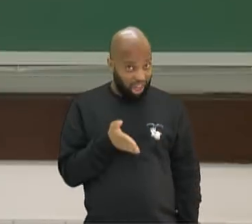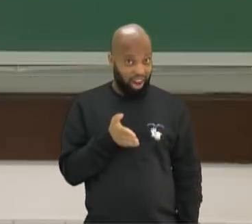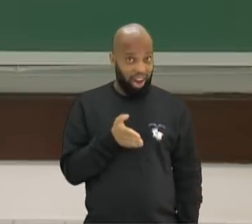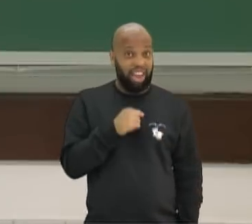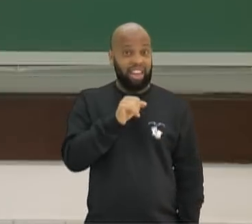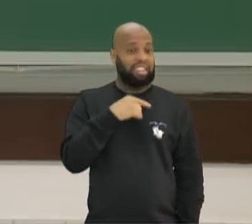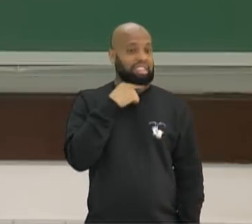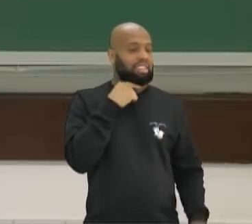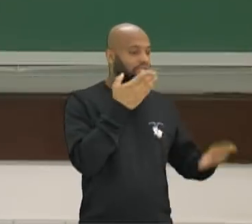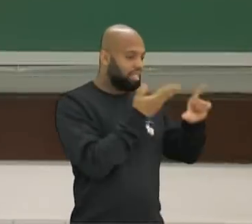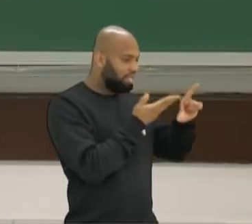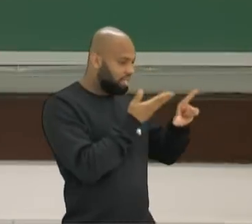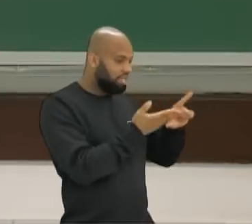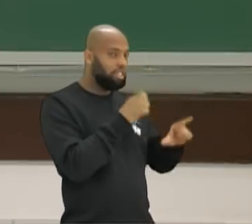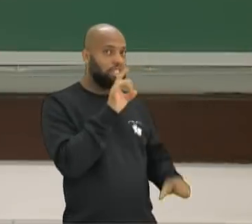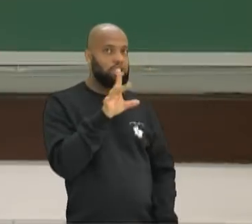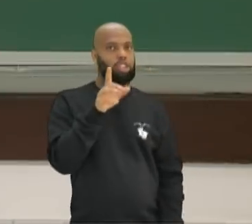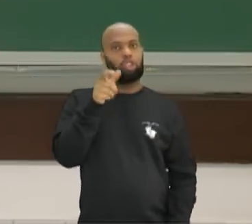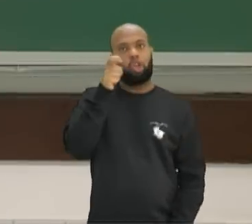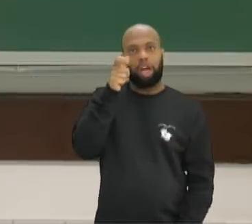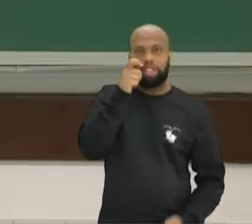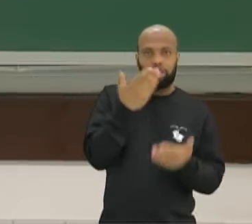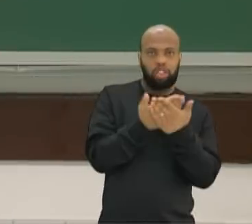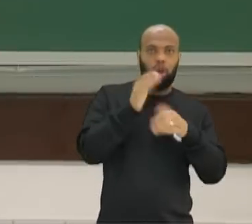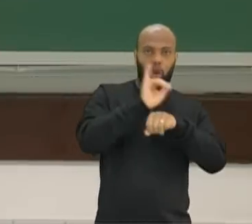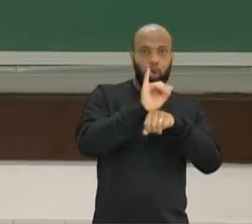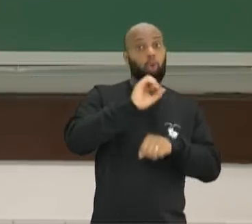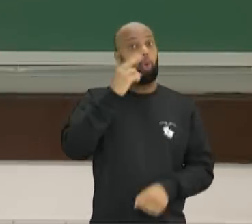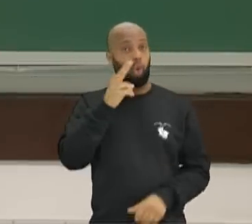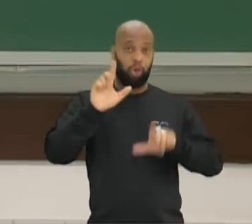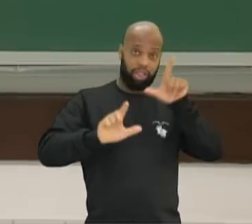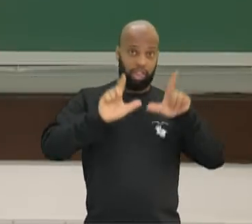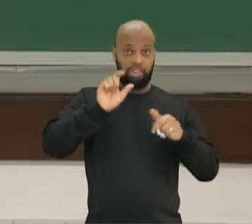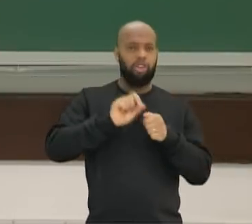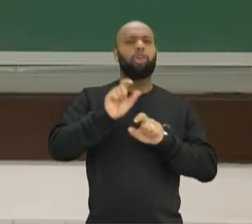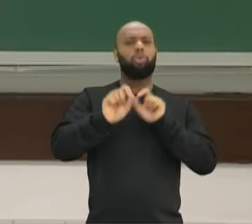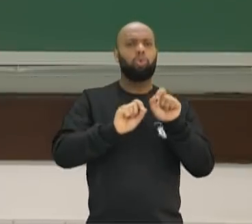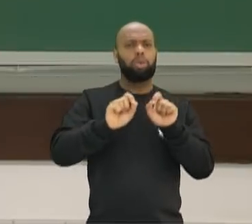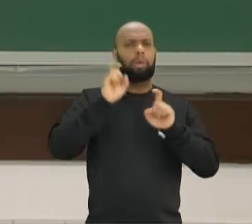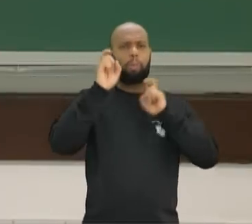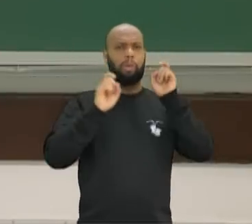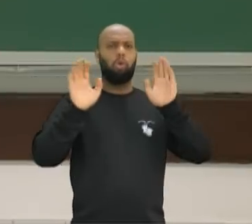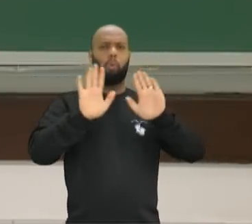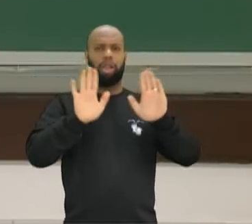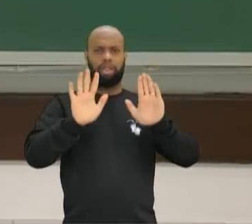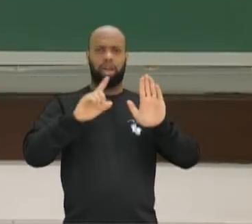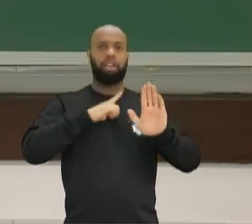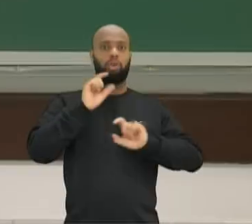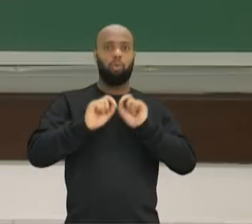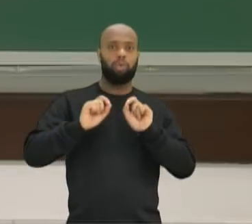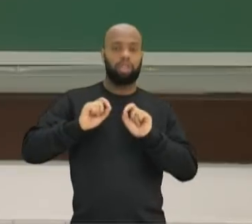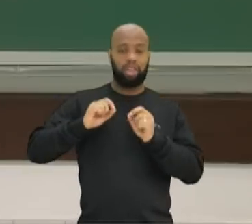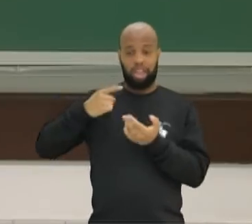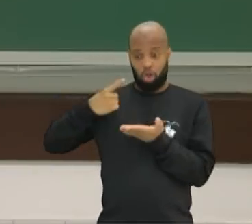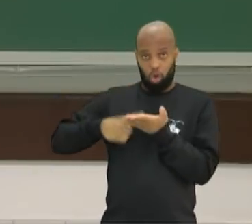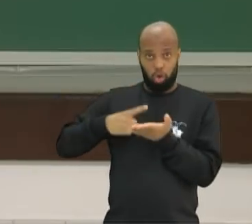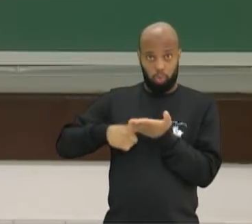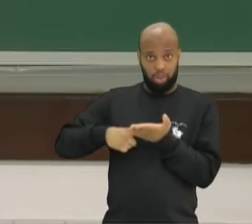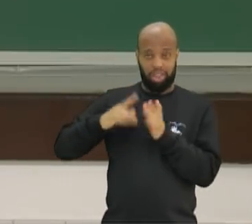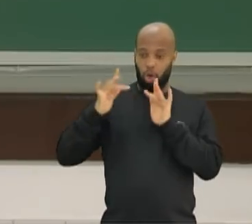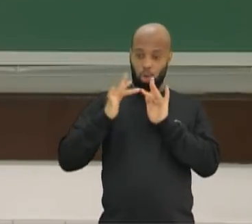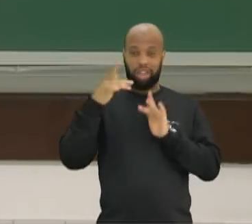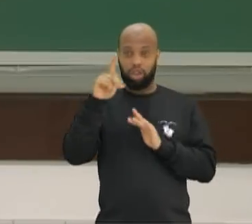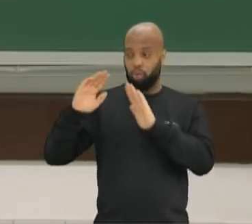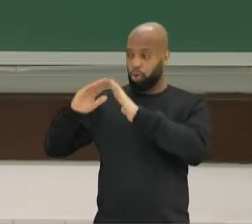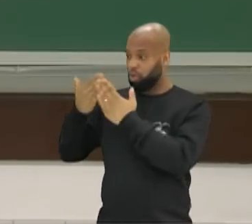tem acesso ao Class, está assistindo as nossas aulas pelo YouTube ou pela TV, não precisa se preocupar. Entre em contato com a sua escola e